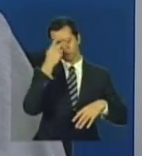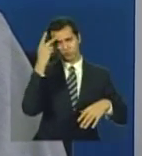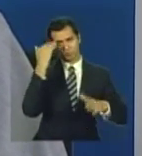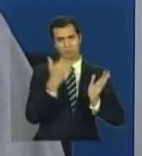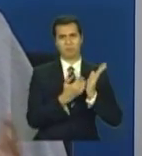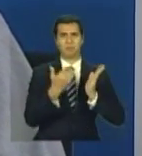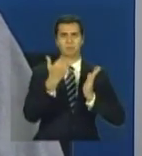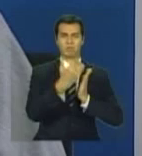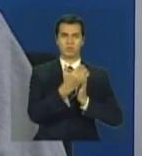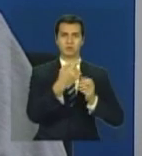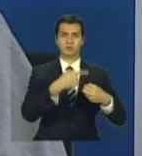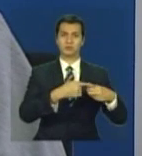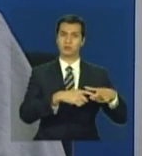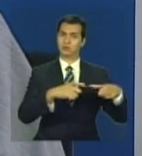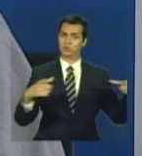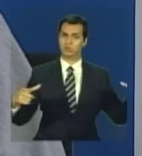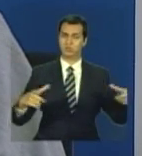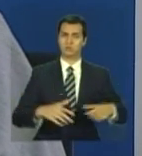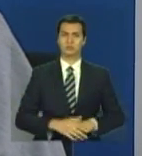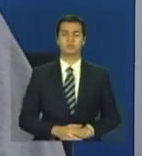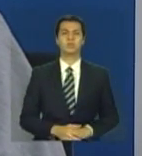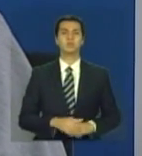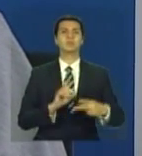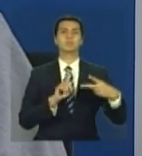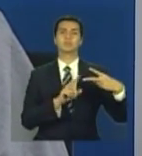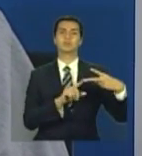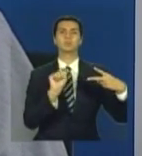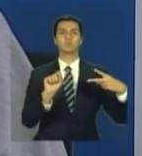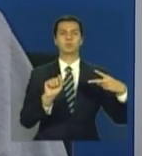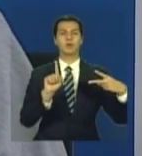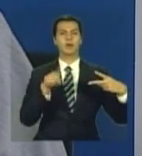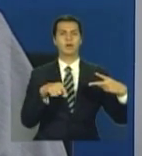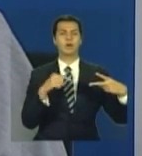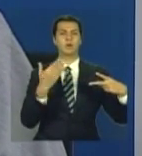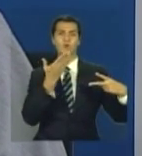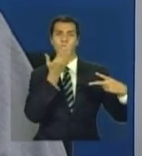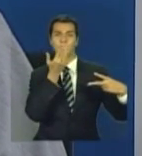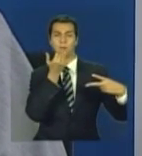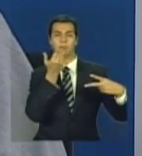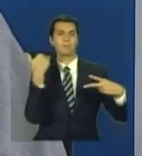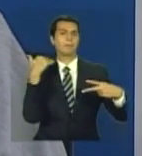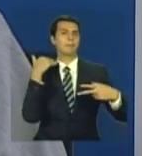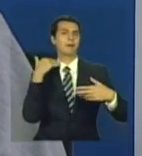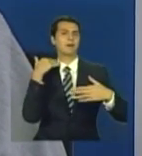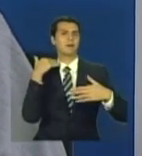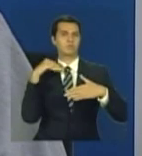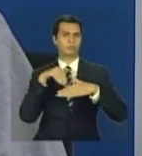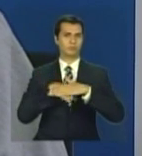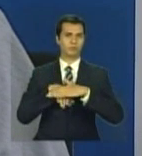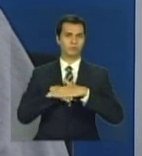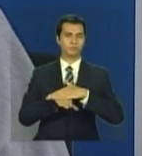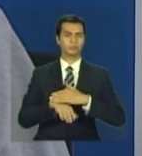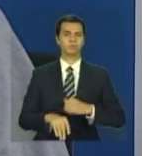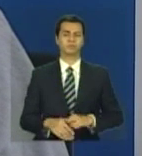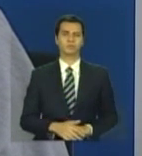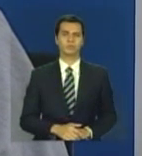em municípios maiores. O segundo tipo são os bancos de alimentos, que são equipamentos importantes